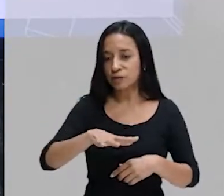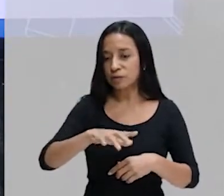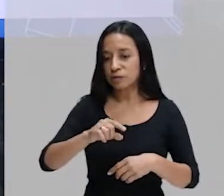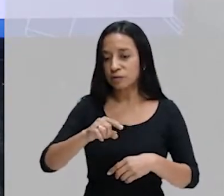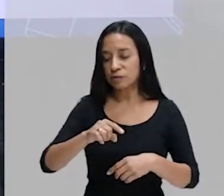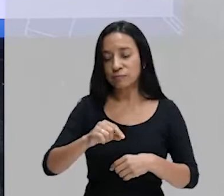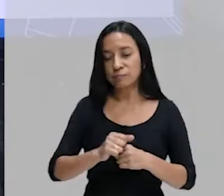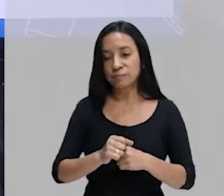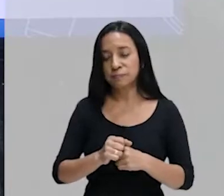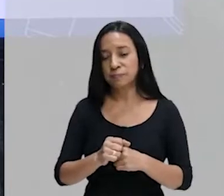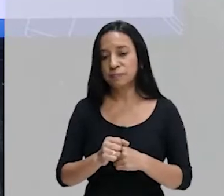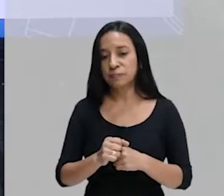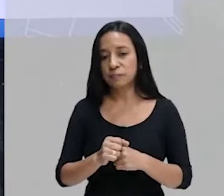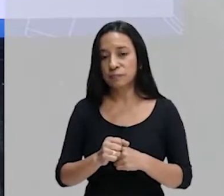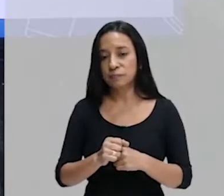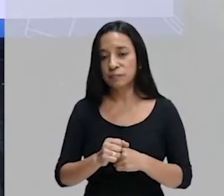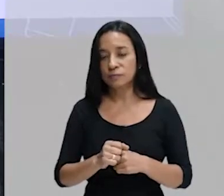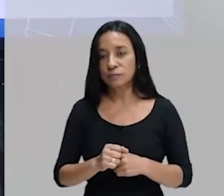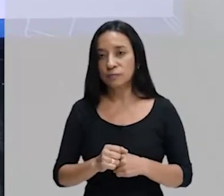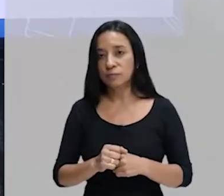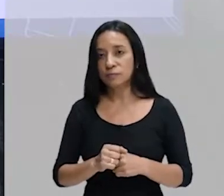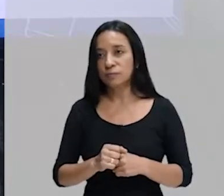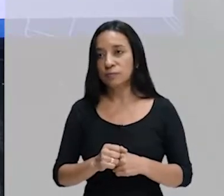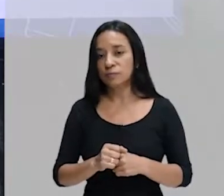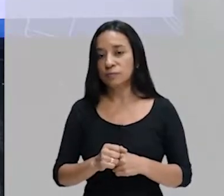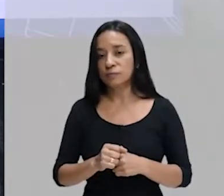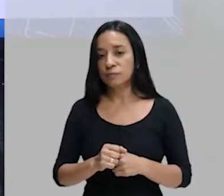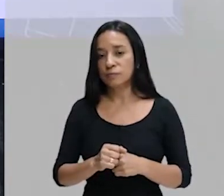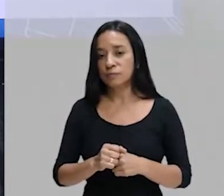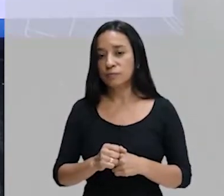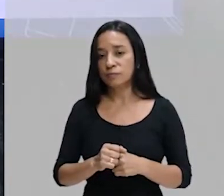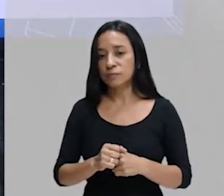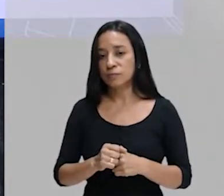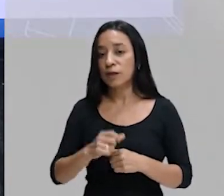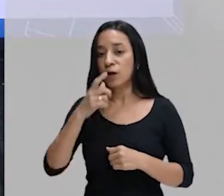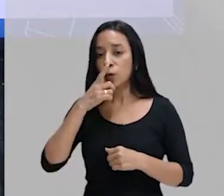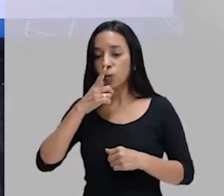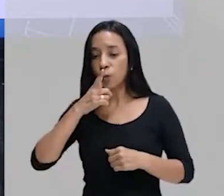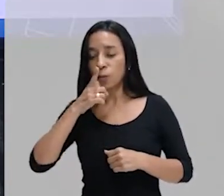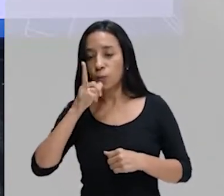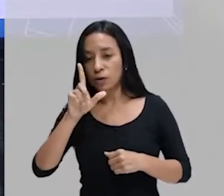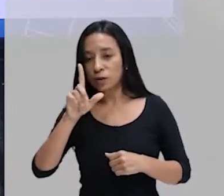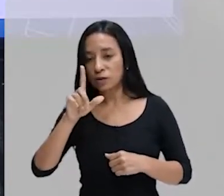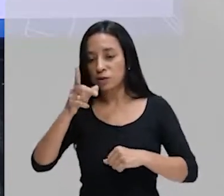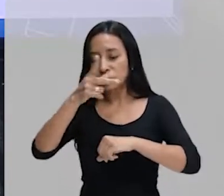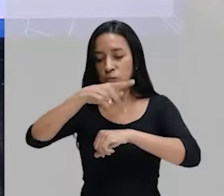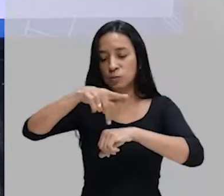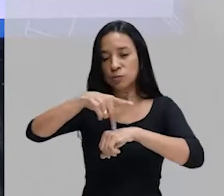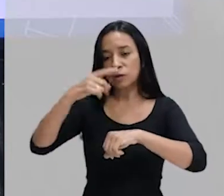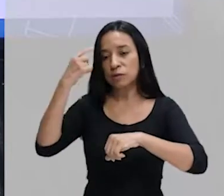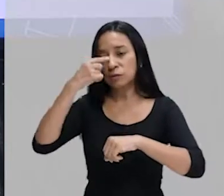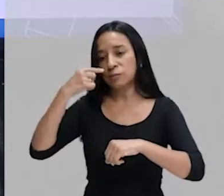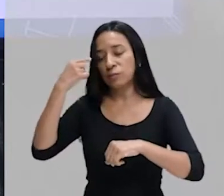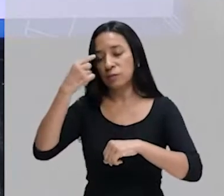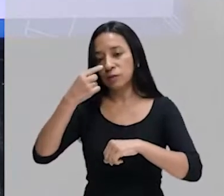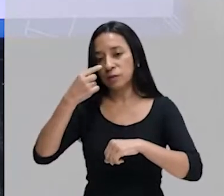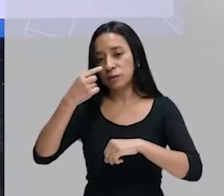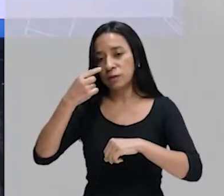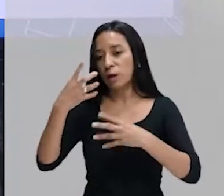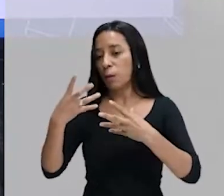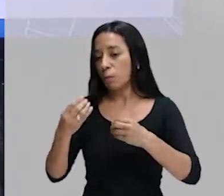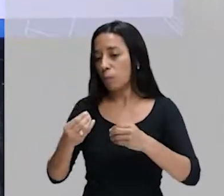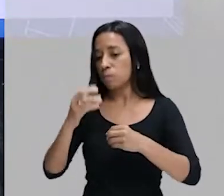meio, digamos assim, tá? Através da conquista da Espanha. Então, a Espanha, que é